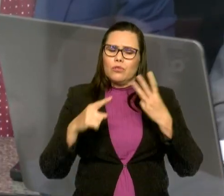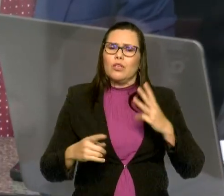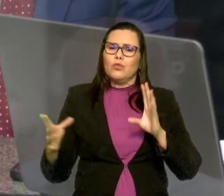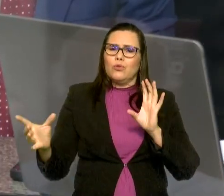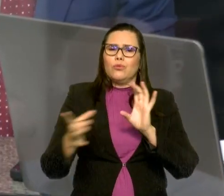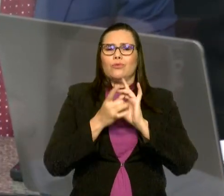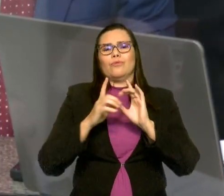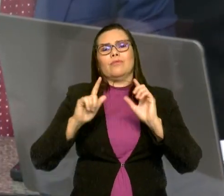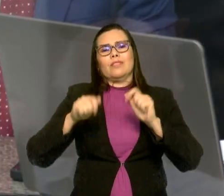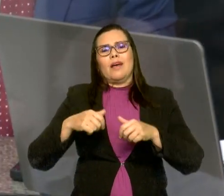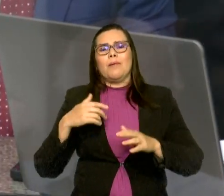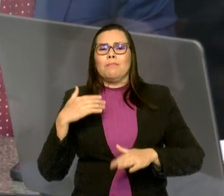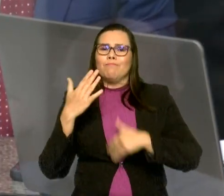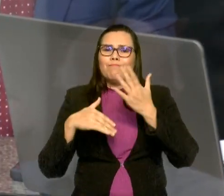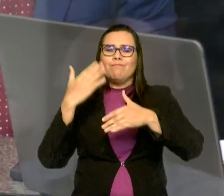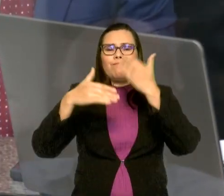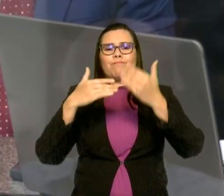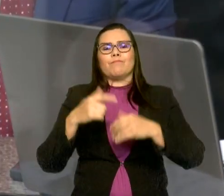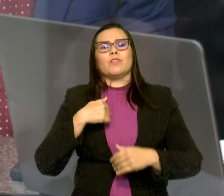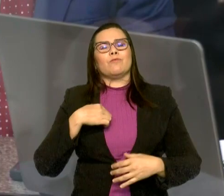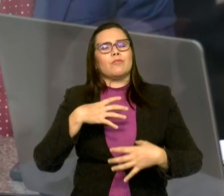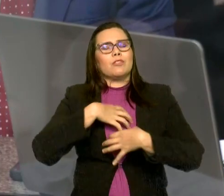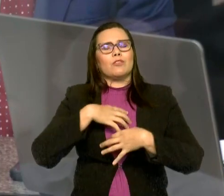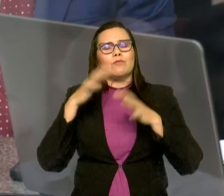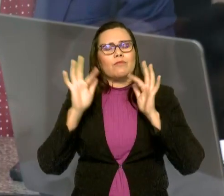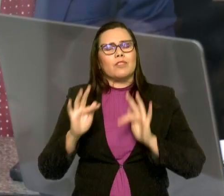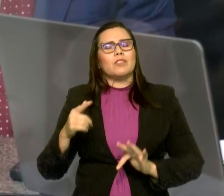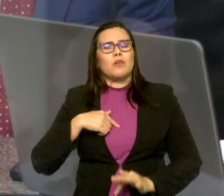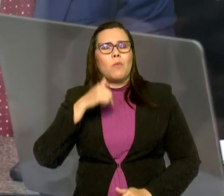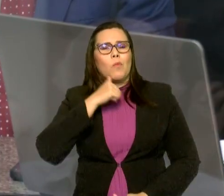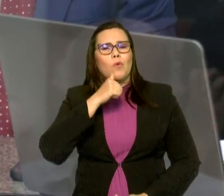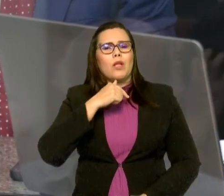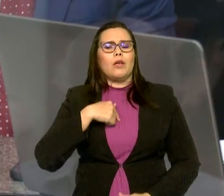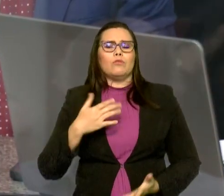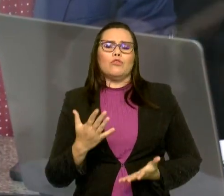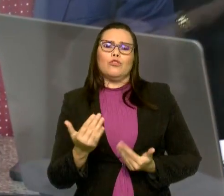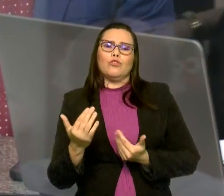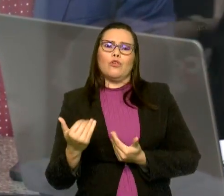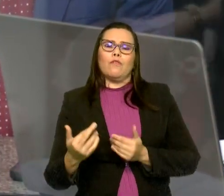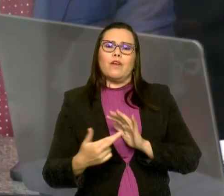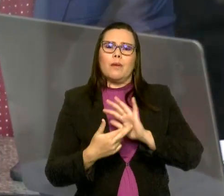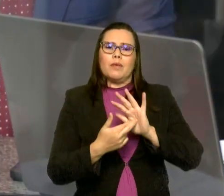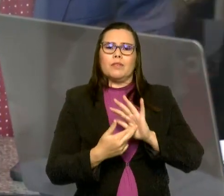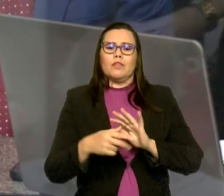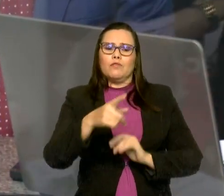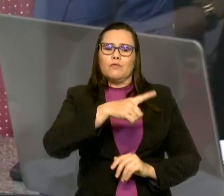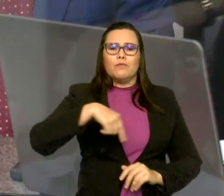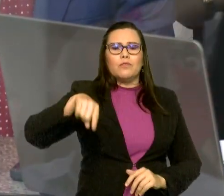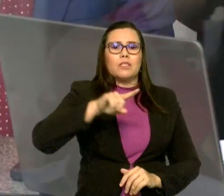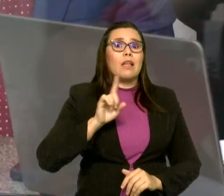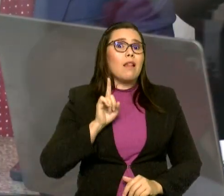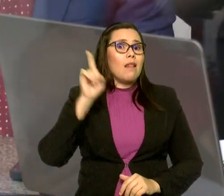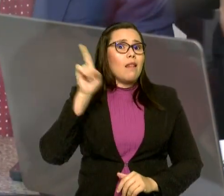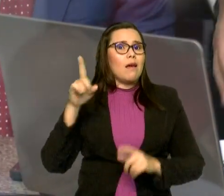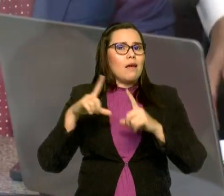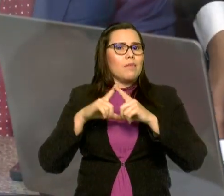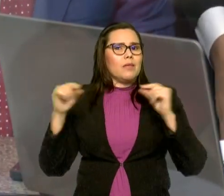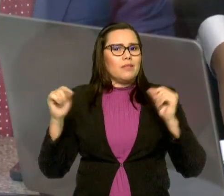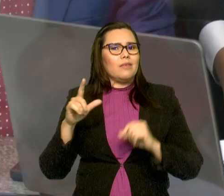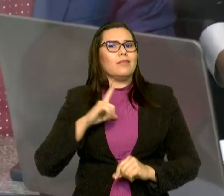feliz de ser juventude representando, também mulher representando na Câmara Federal, que nós já temos leis